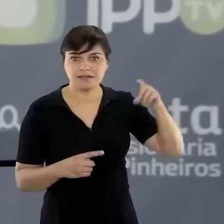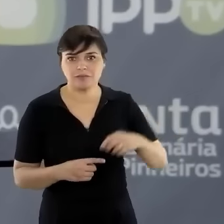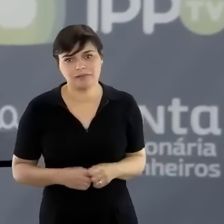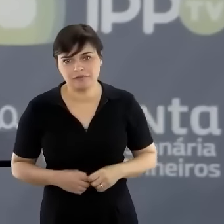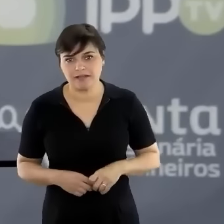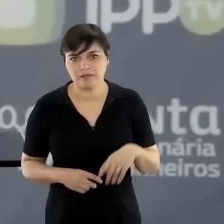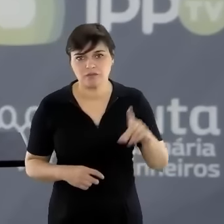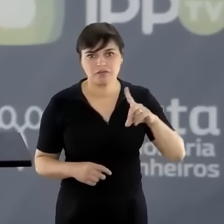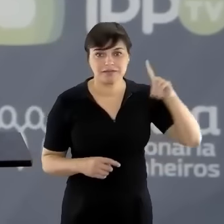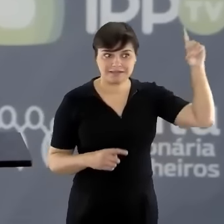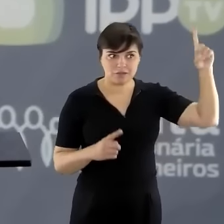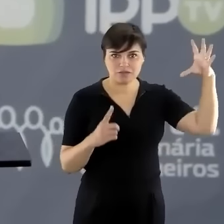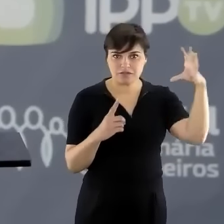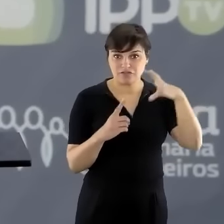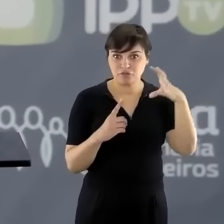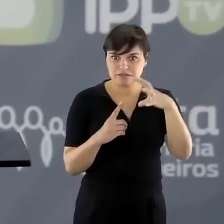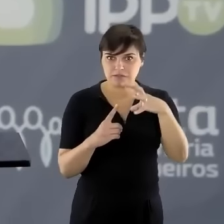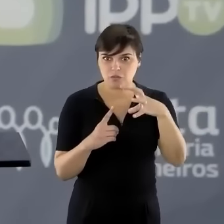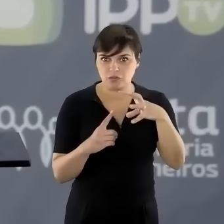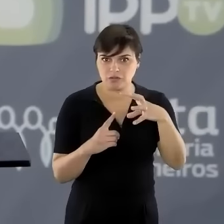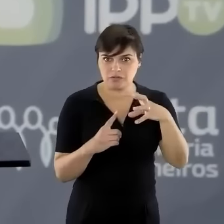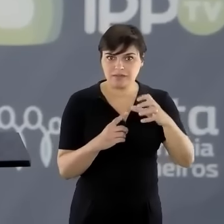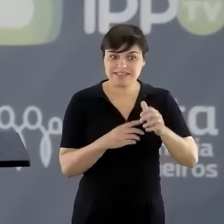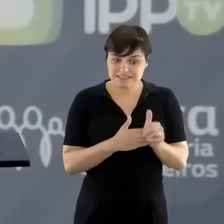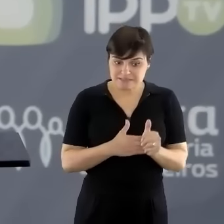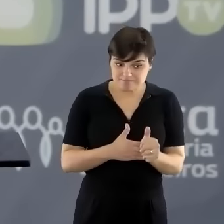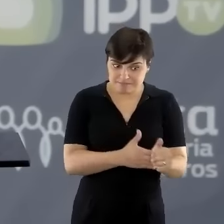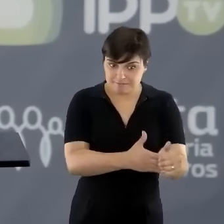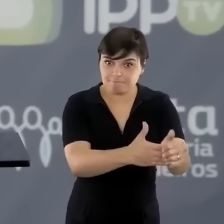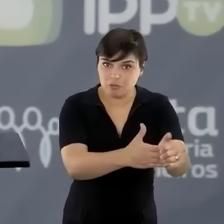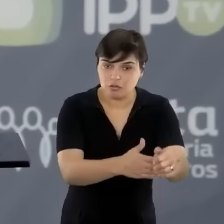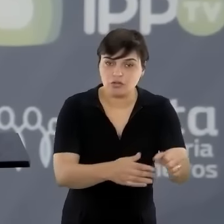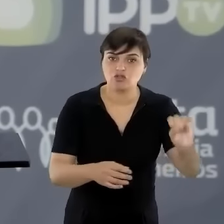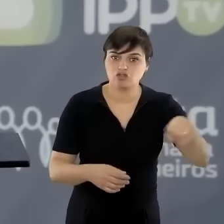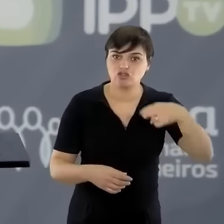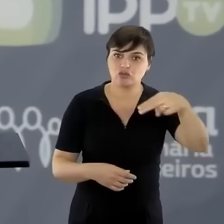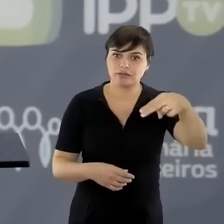daqui a pouquinho esses inidos vão todos perecerem Ele tá esperando que Deus